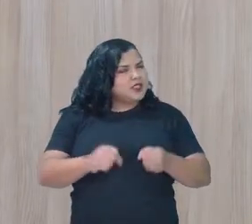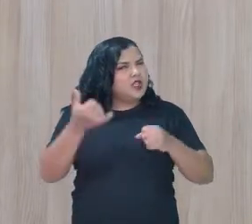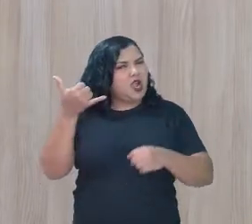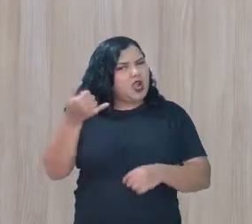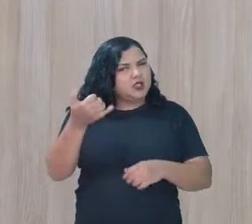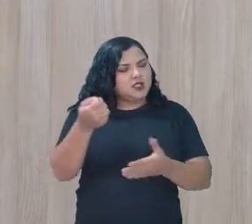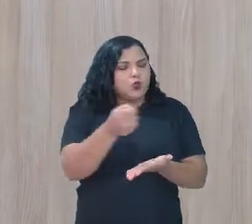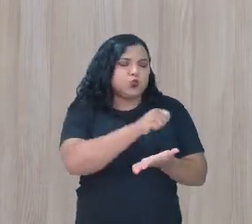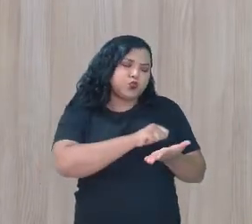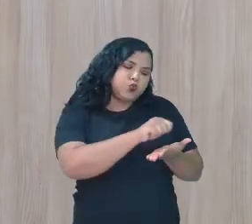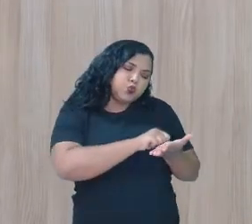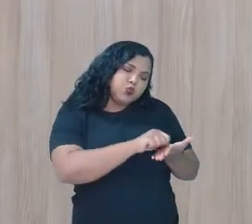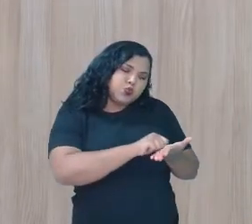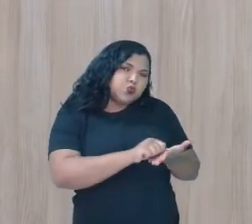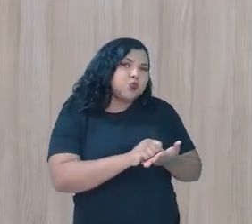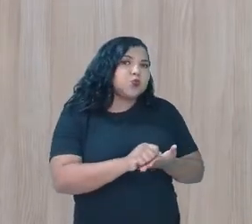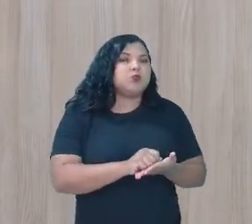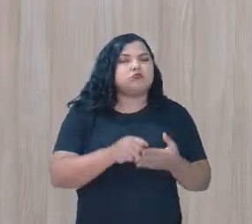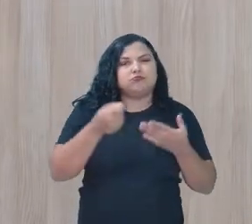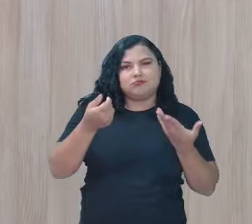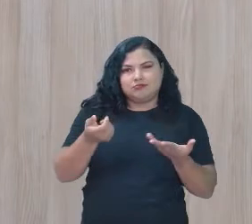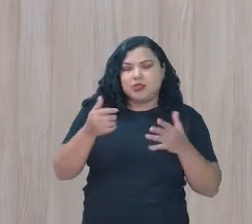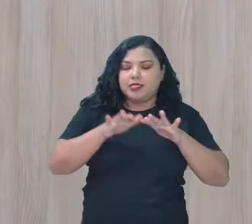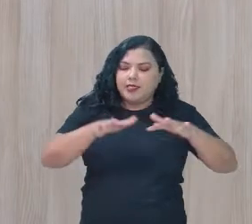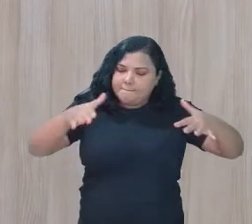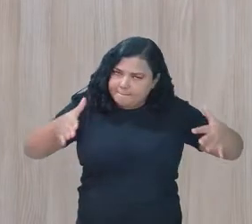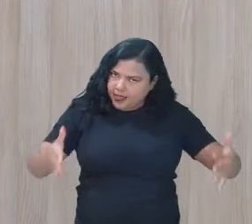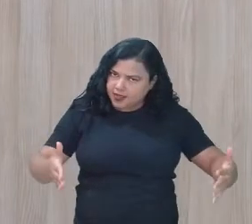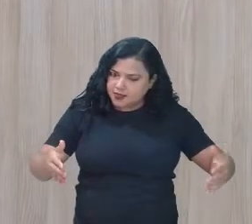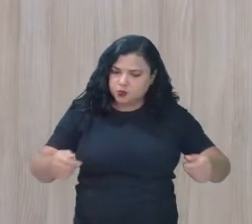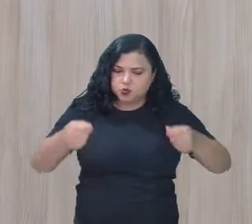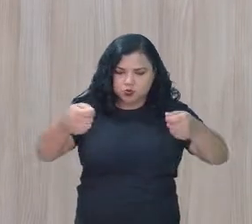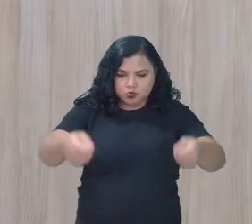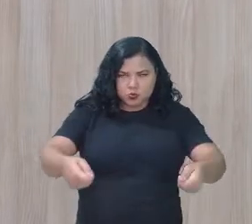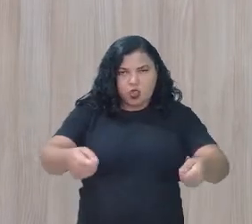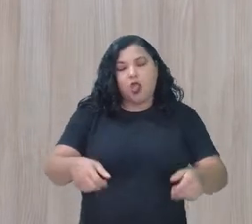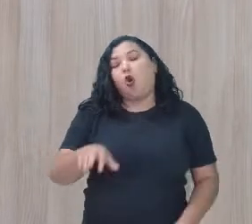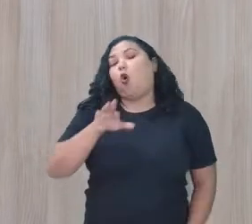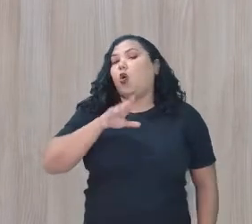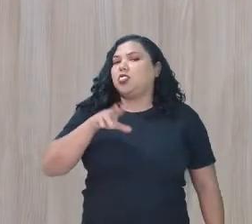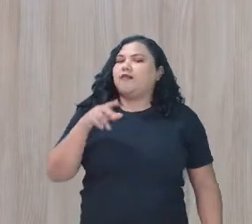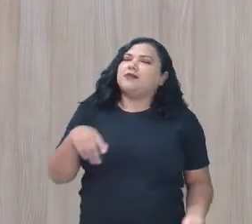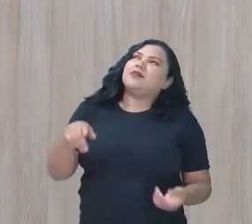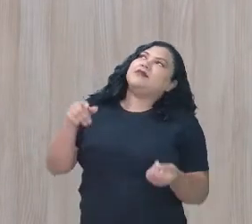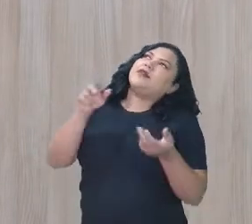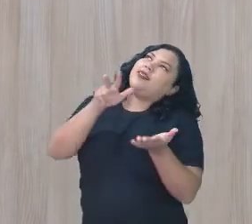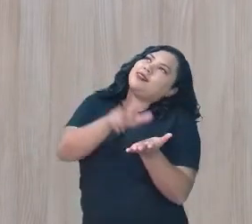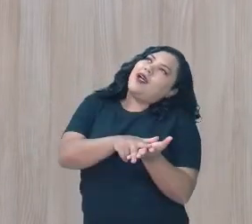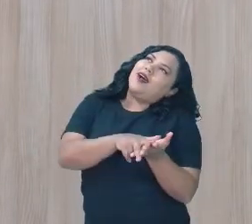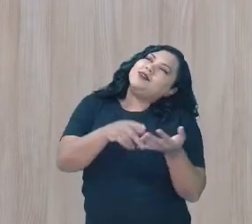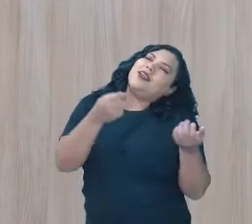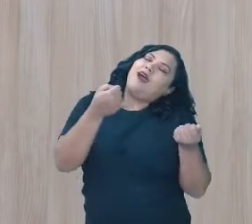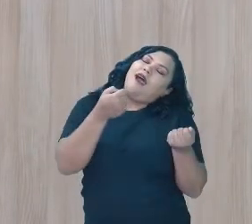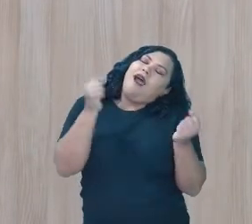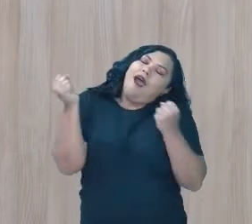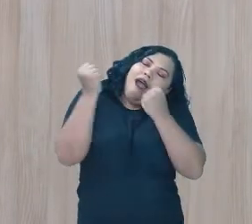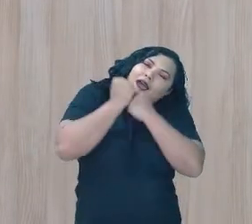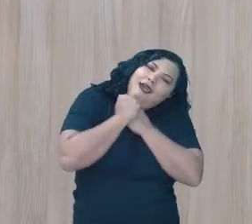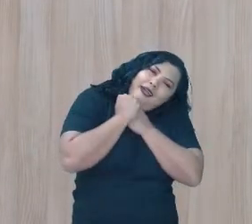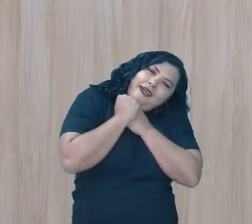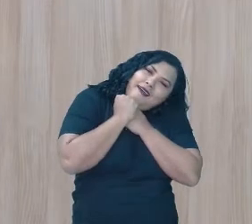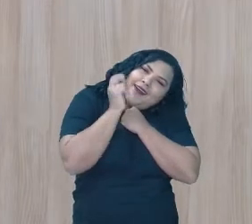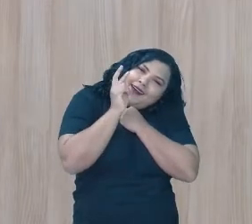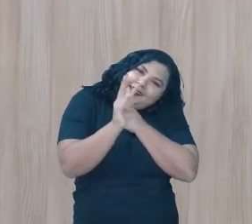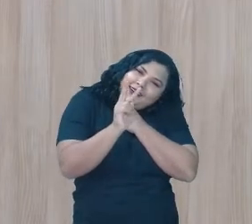lápisinho, sente na cadeira, acompanhado de uma mesa, tá? Não fique, por favor, aí deitado, tá?